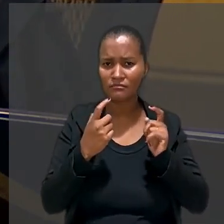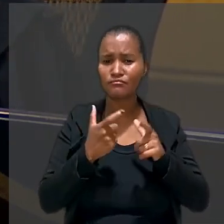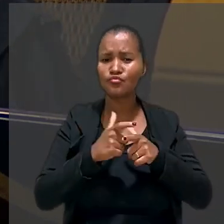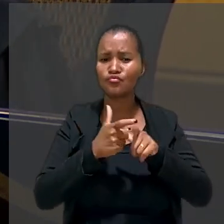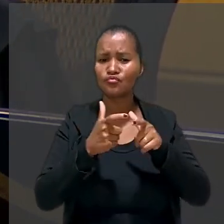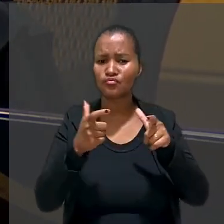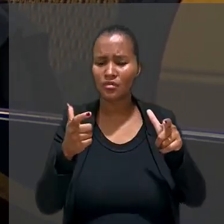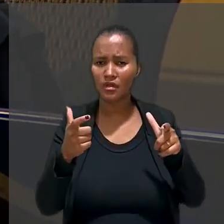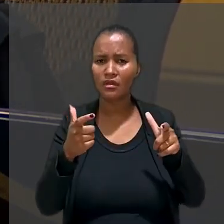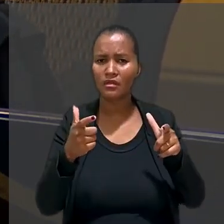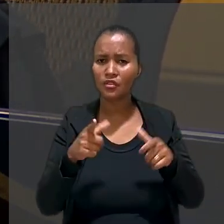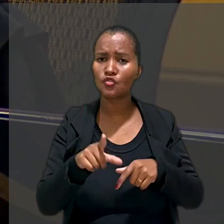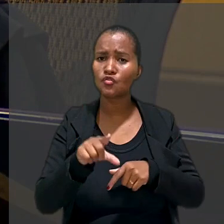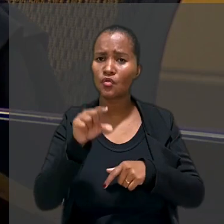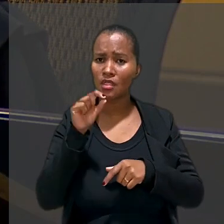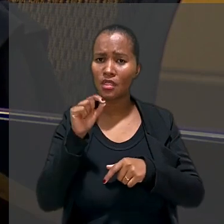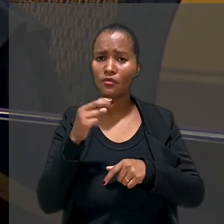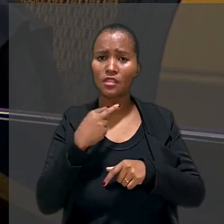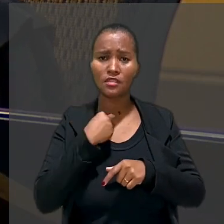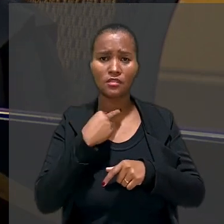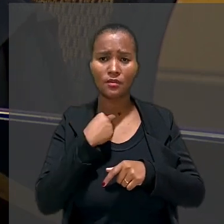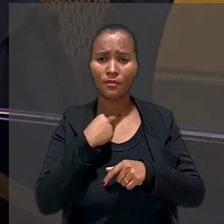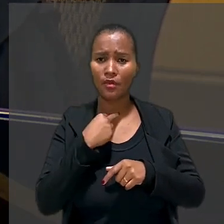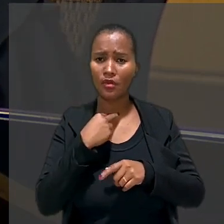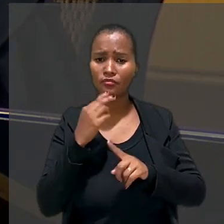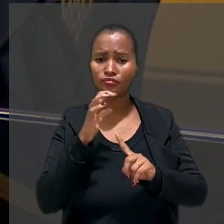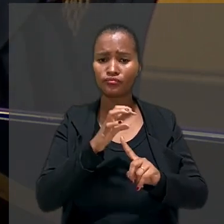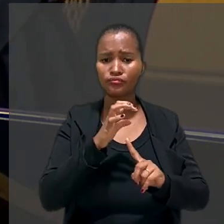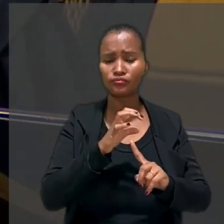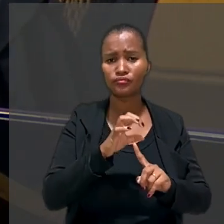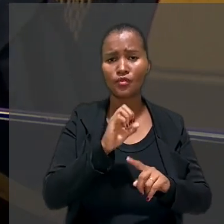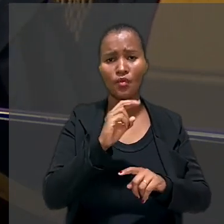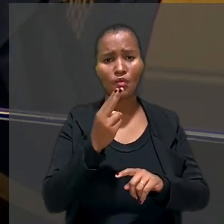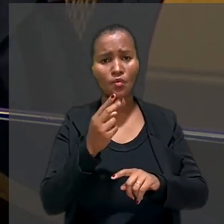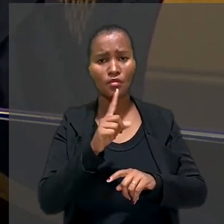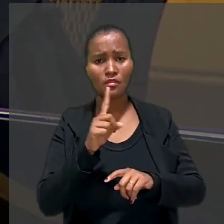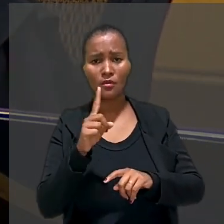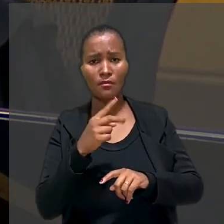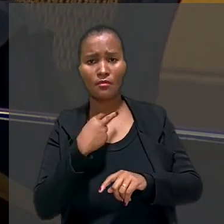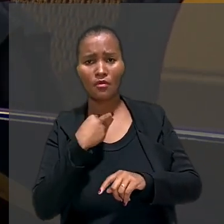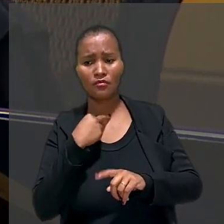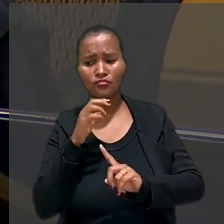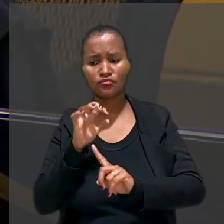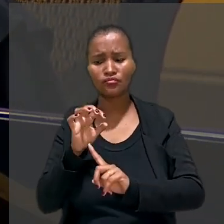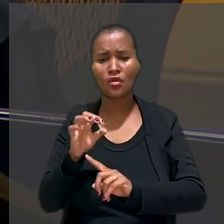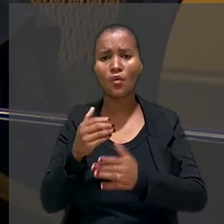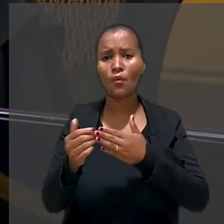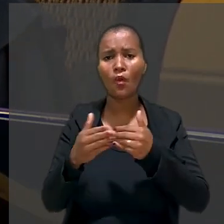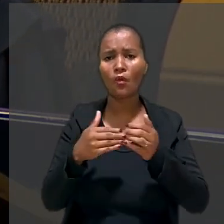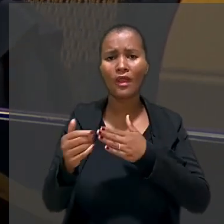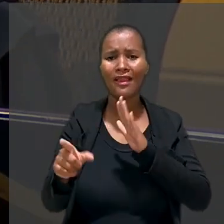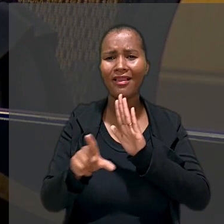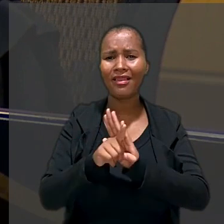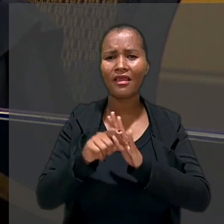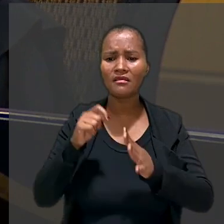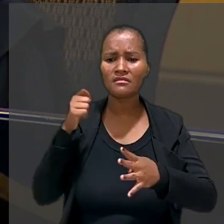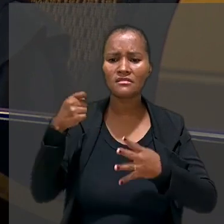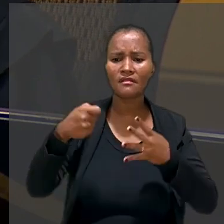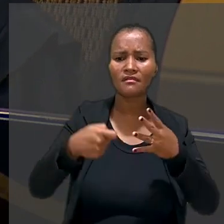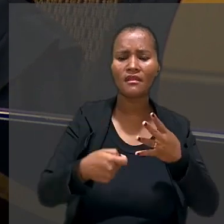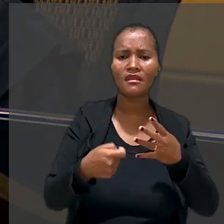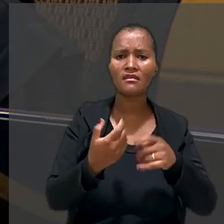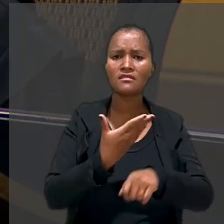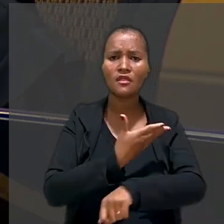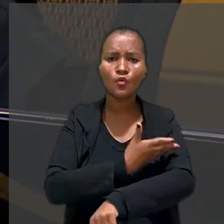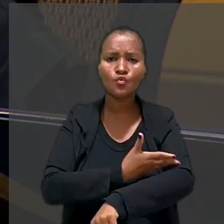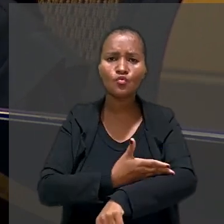seu caráter abrangente, definiu que não poderá ser afetada ou não poderá afetar qualquer lei,